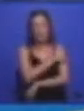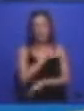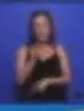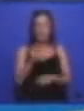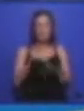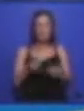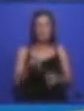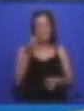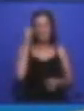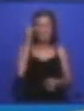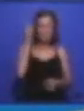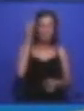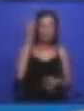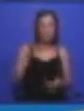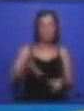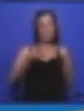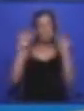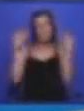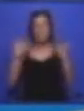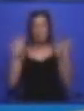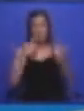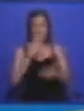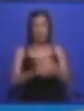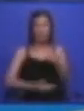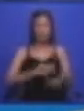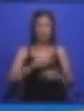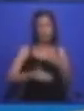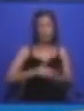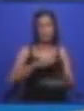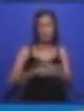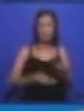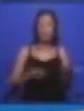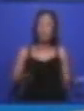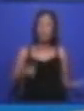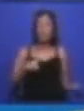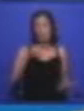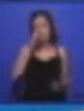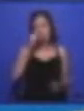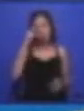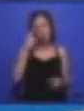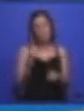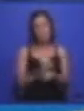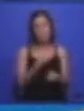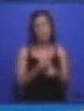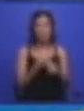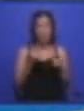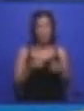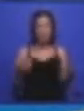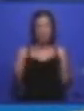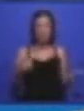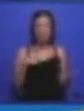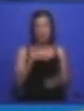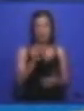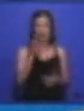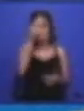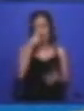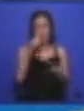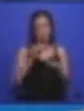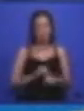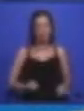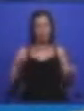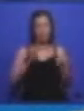eras divertida, animada e continuas a ser. Cidália, eu lembro tanta coisa boa que não vou escolher história